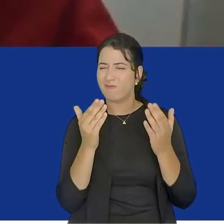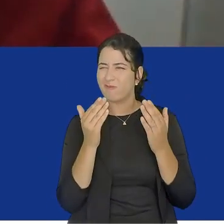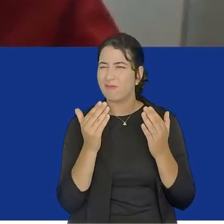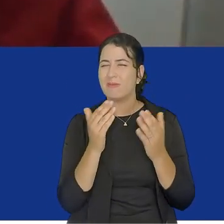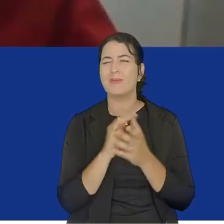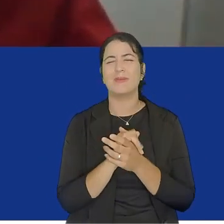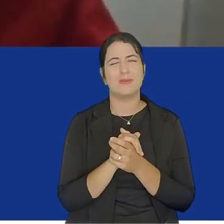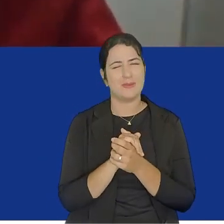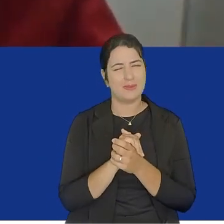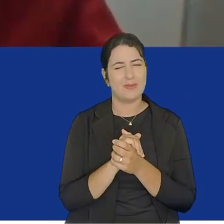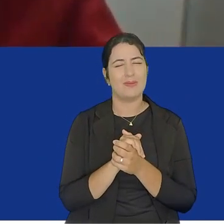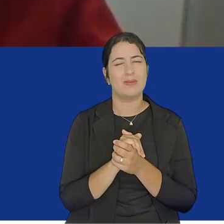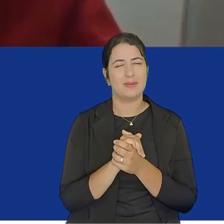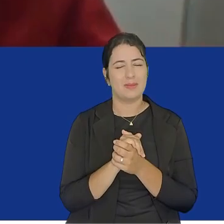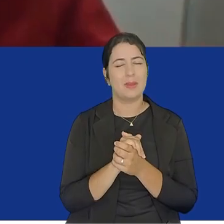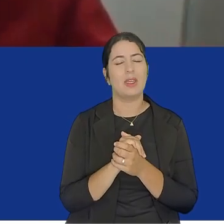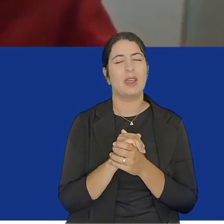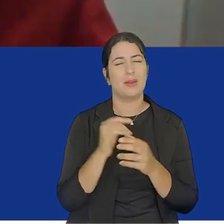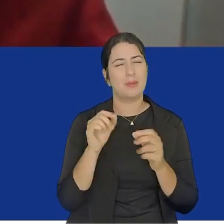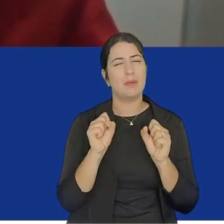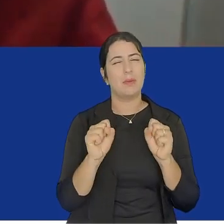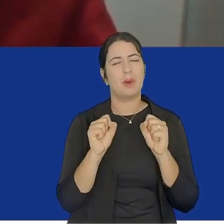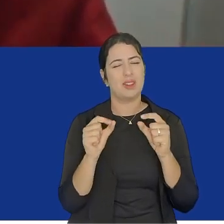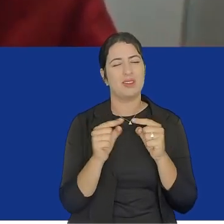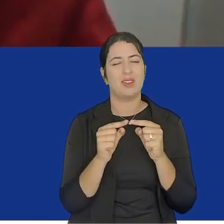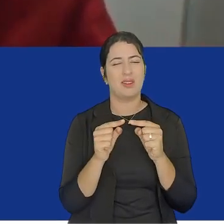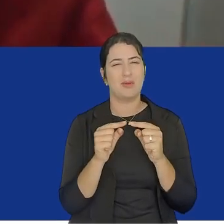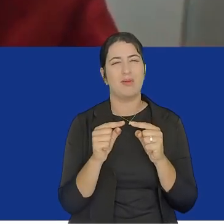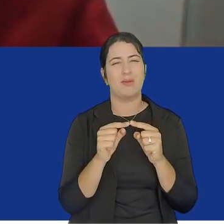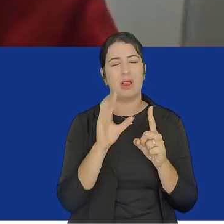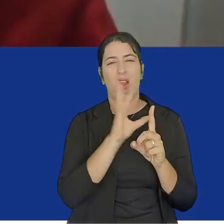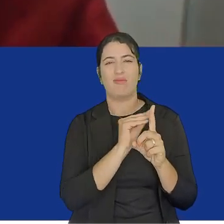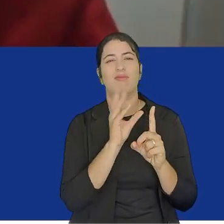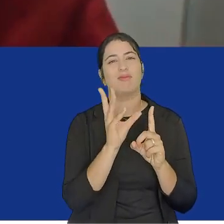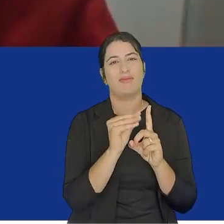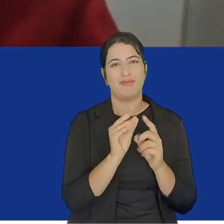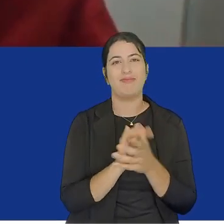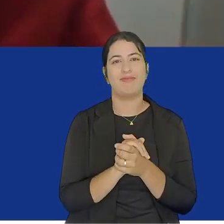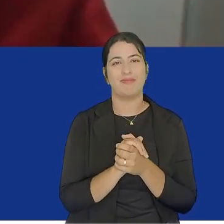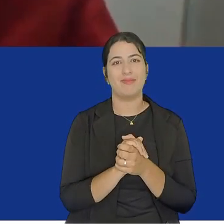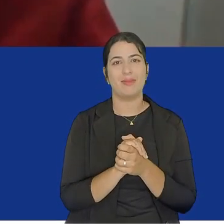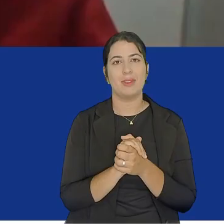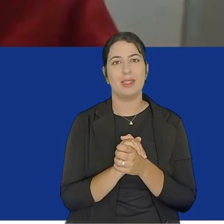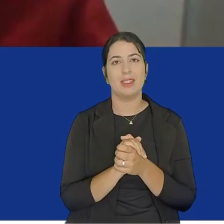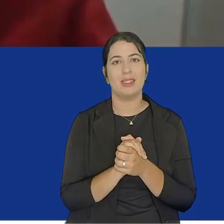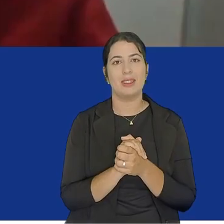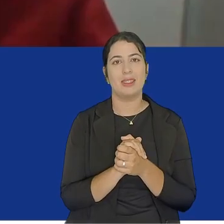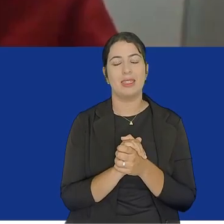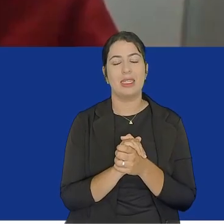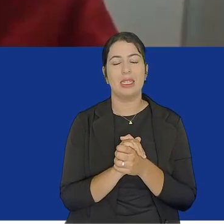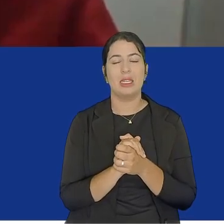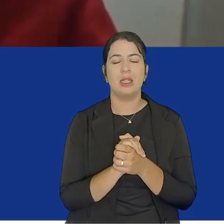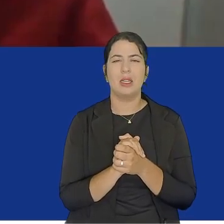tenho muito medo de ser denunciado por assédio. E aí eu fico com muito medo. E